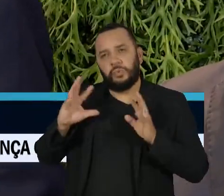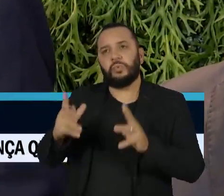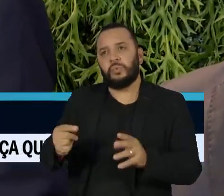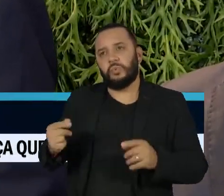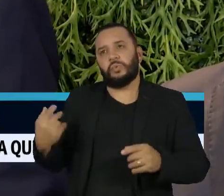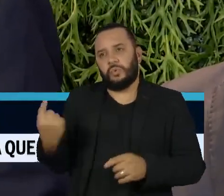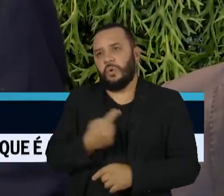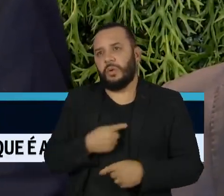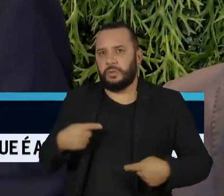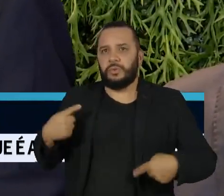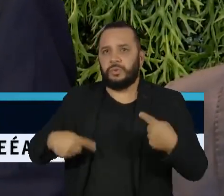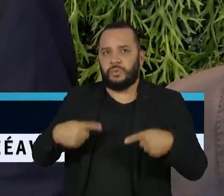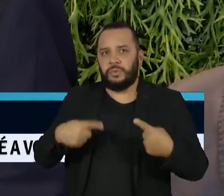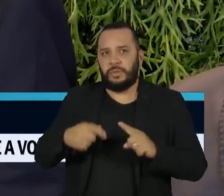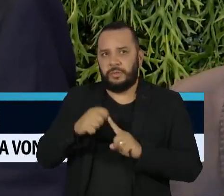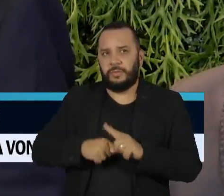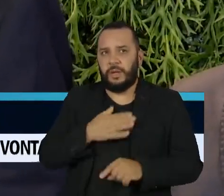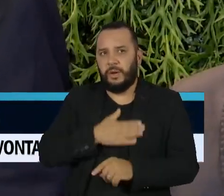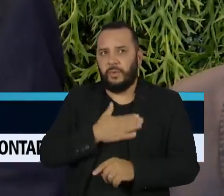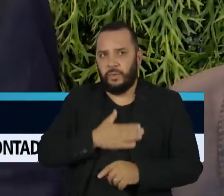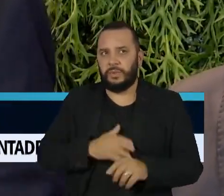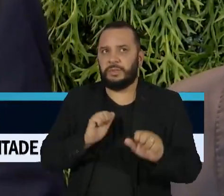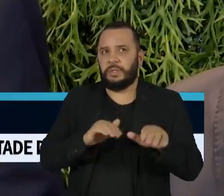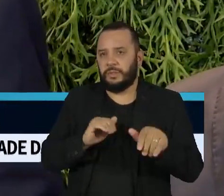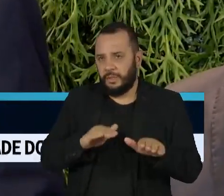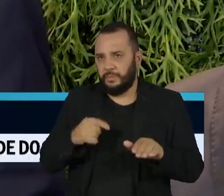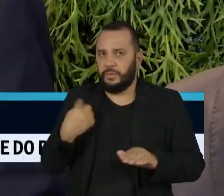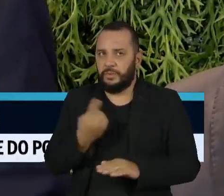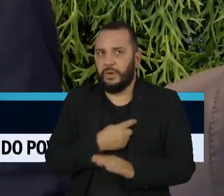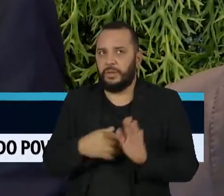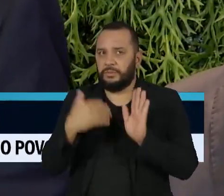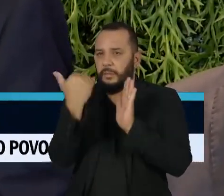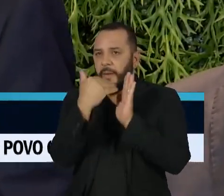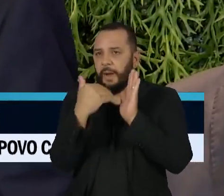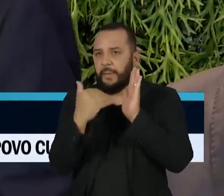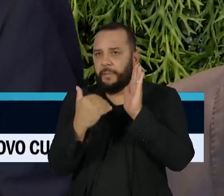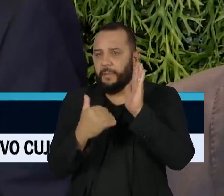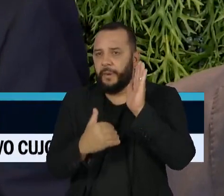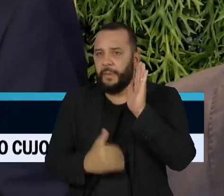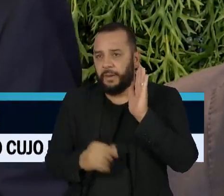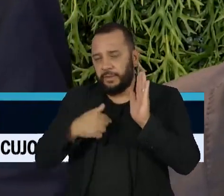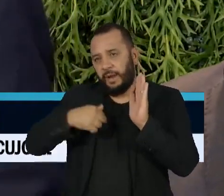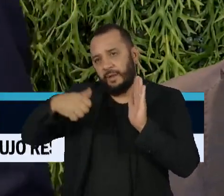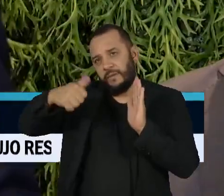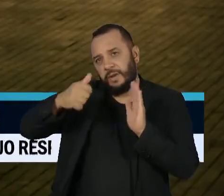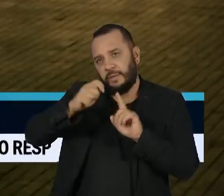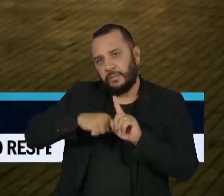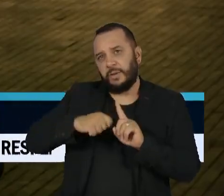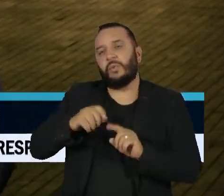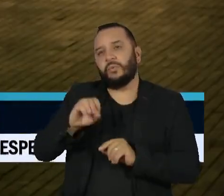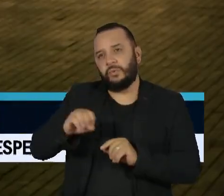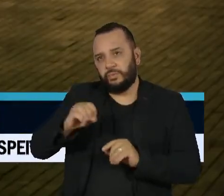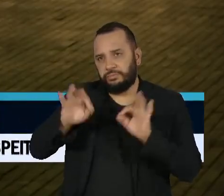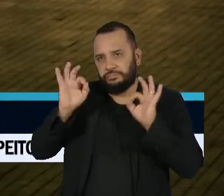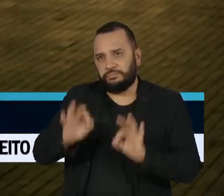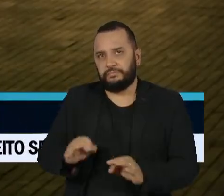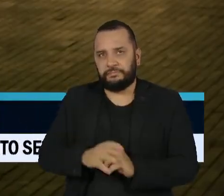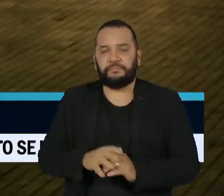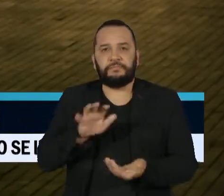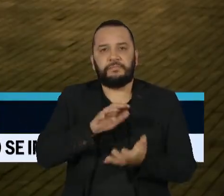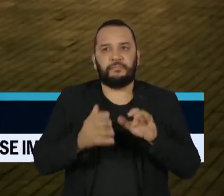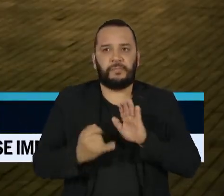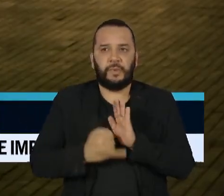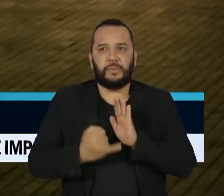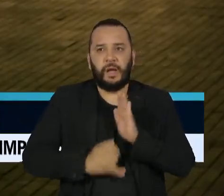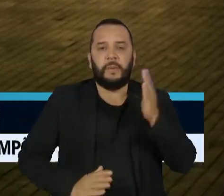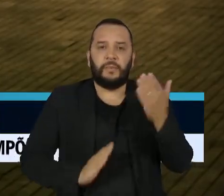de discussão ao longo do mês de agosto, setembro, e a nossa programação de apreciá-la no início de outubro está de pé. A reforma tributária